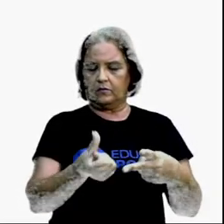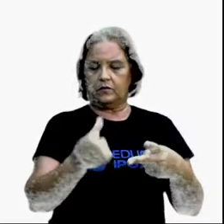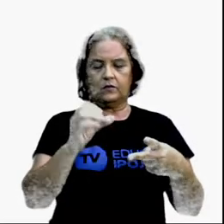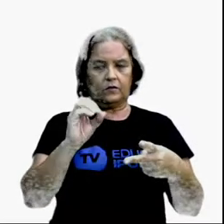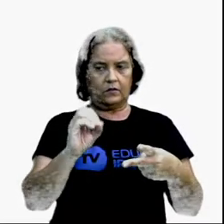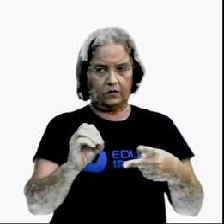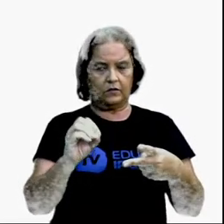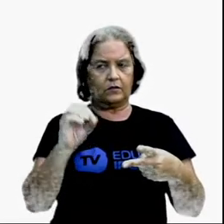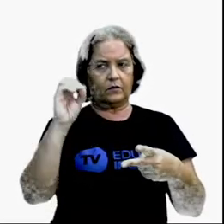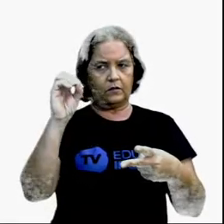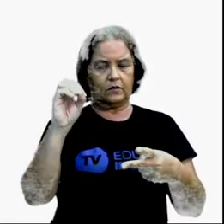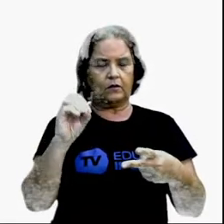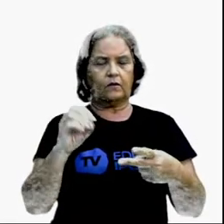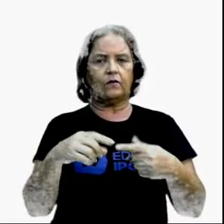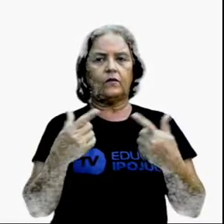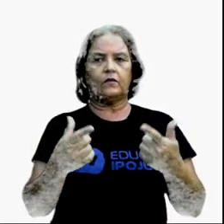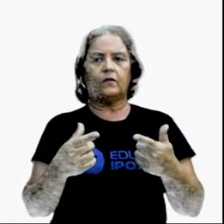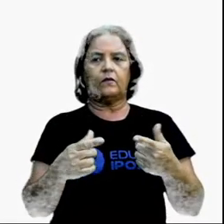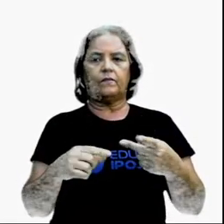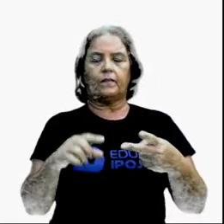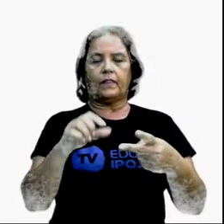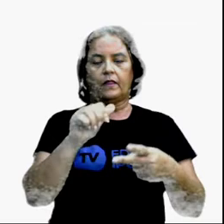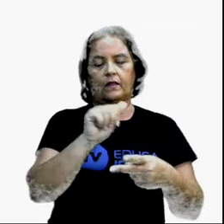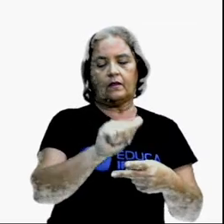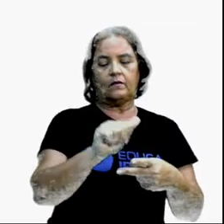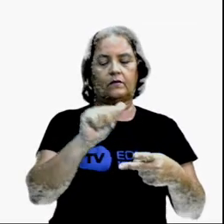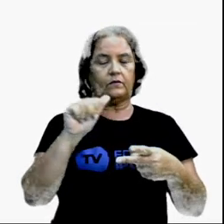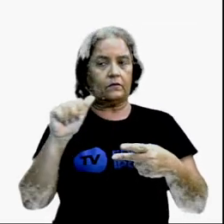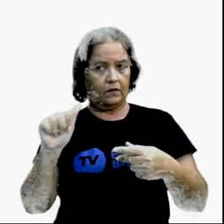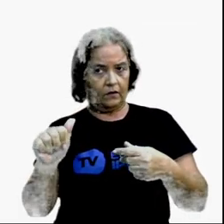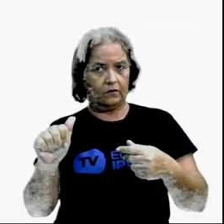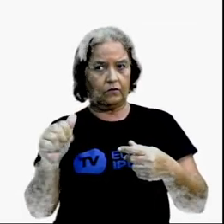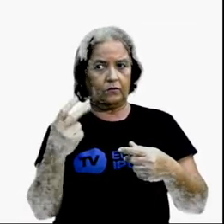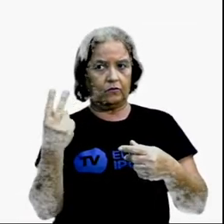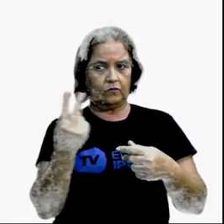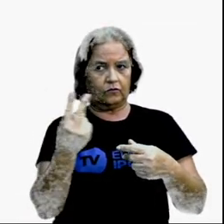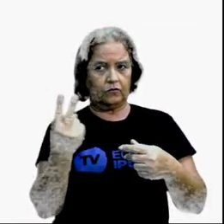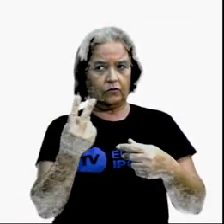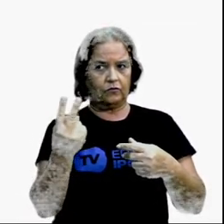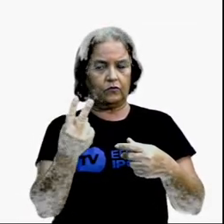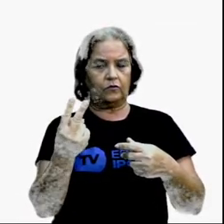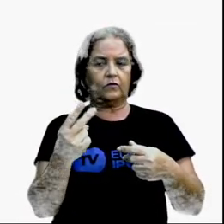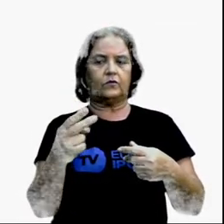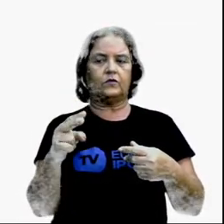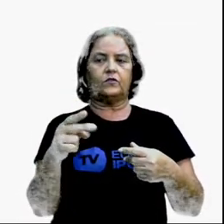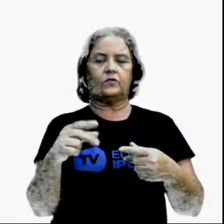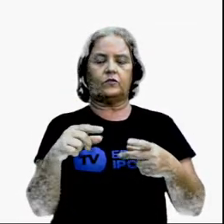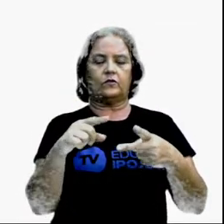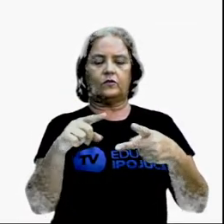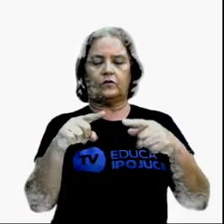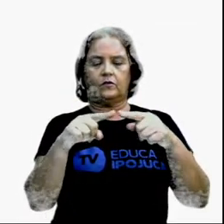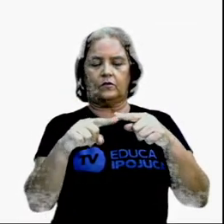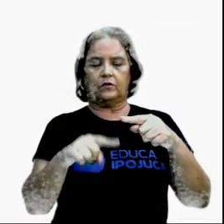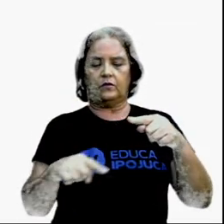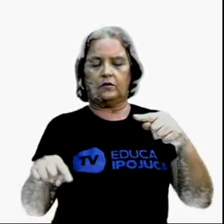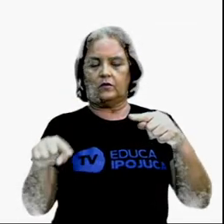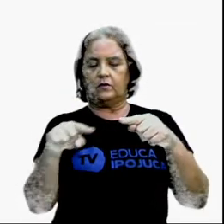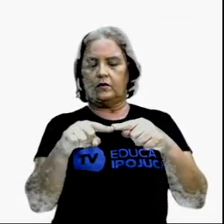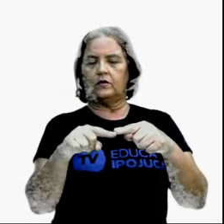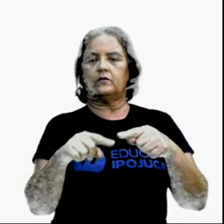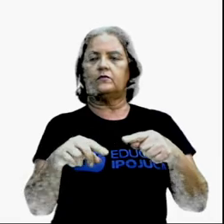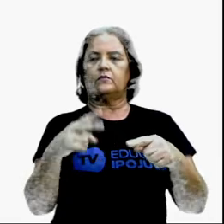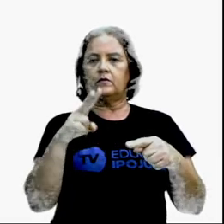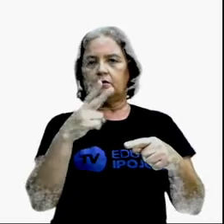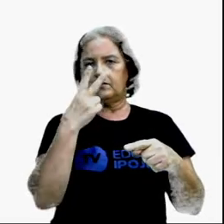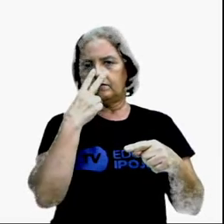notou que, pelo caso ângulo, ângulo, esses dois triângulos são semelhantes. E a